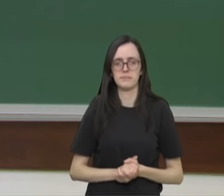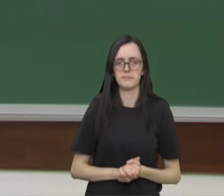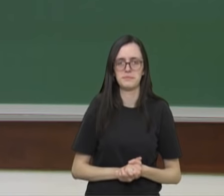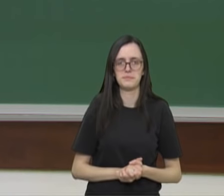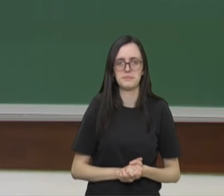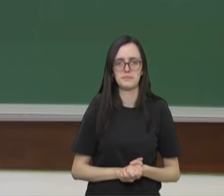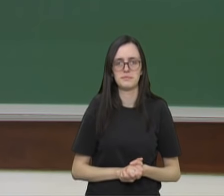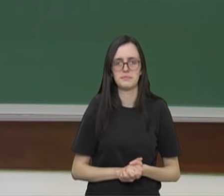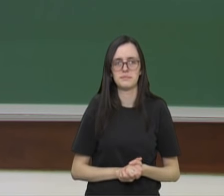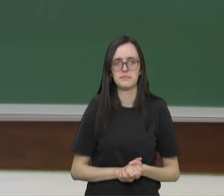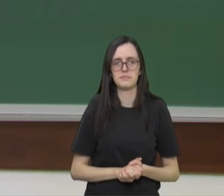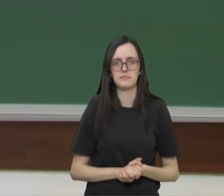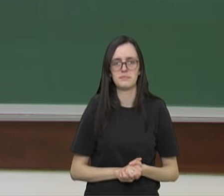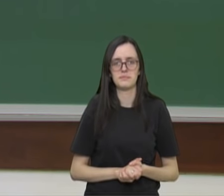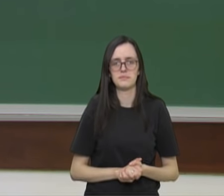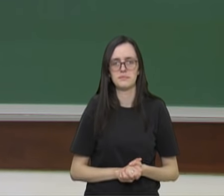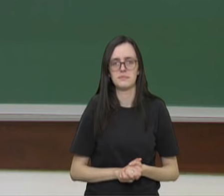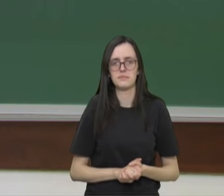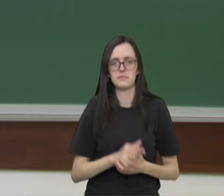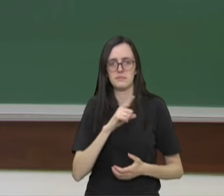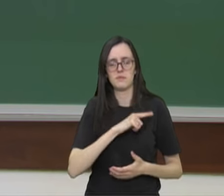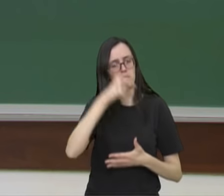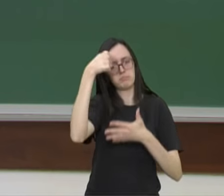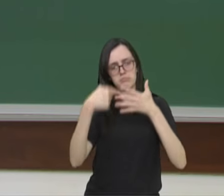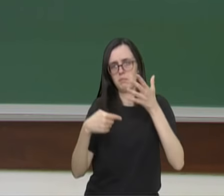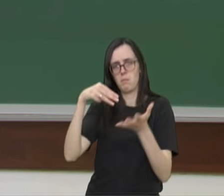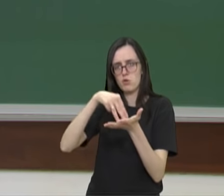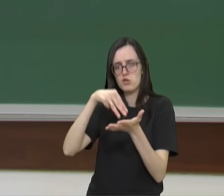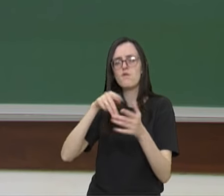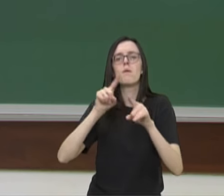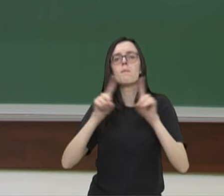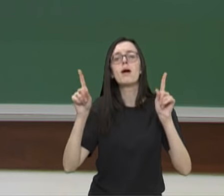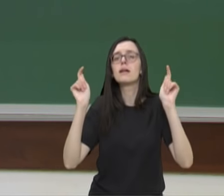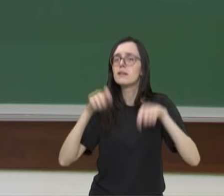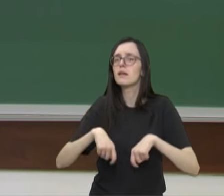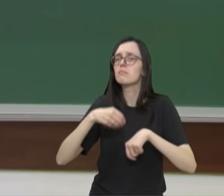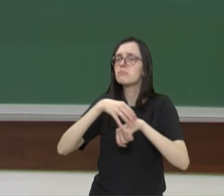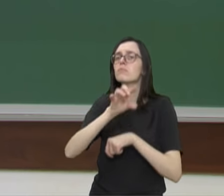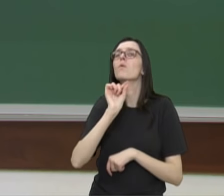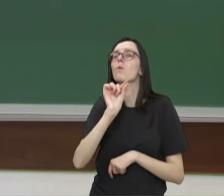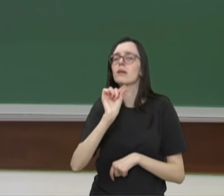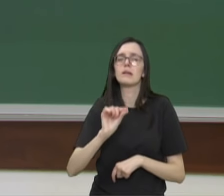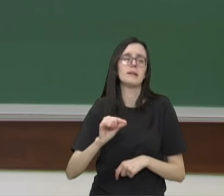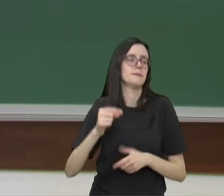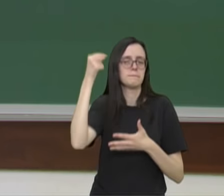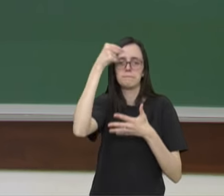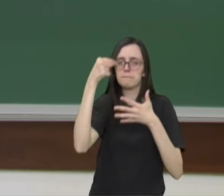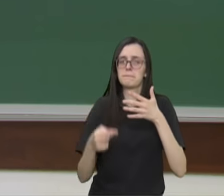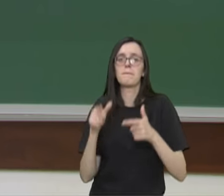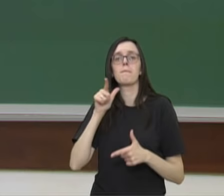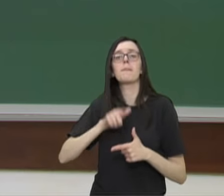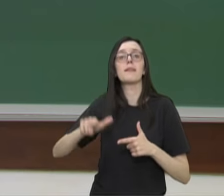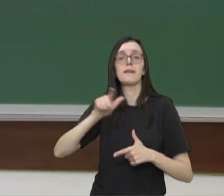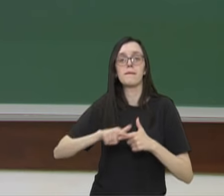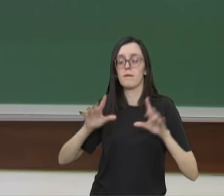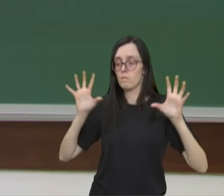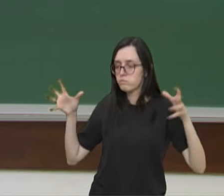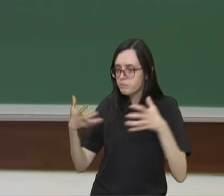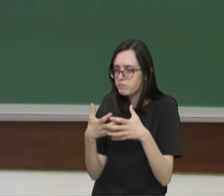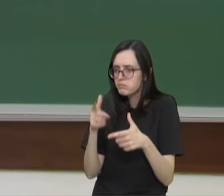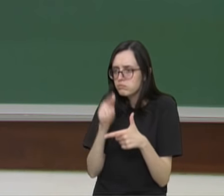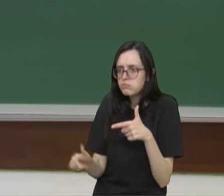os entre um dos motivos nós podemos citar o que vai citar o que vários problemas são gerados